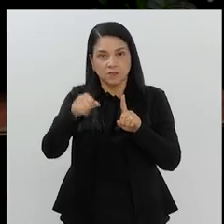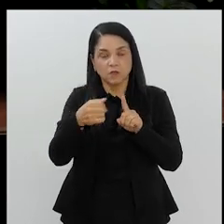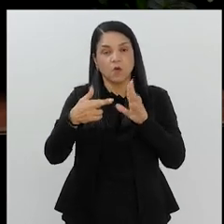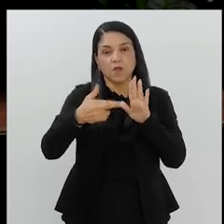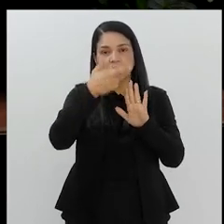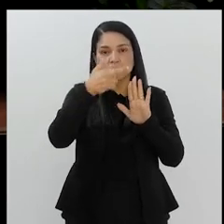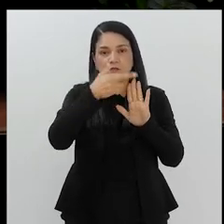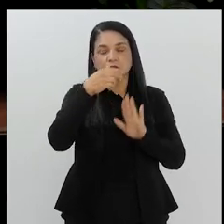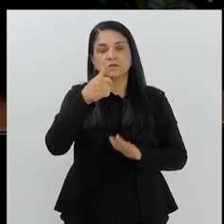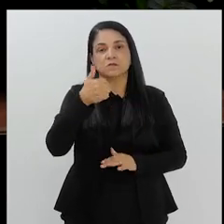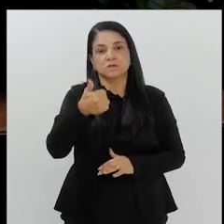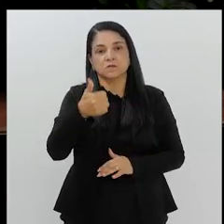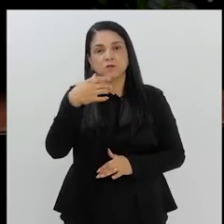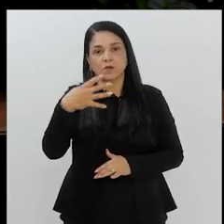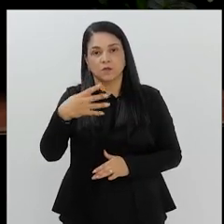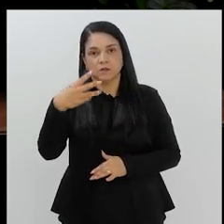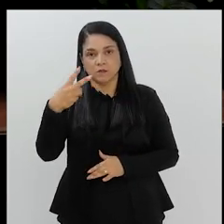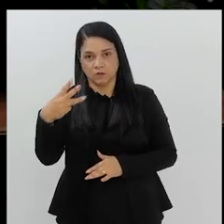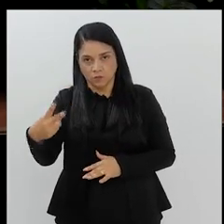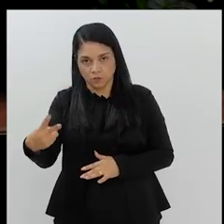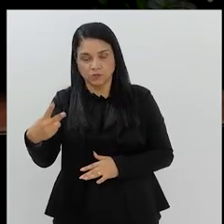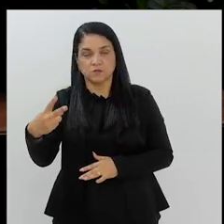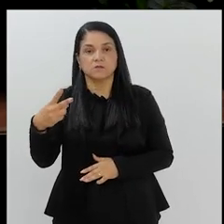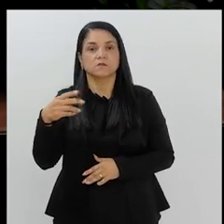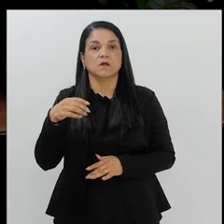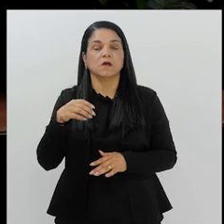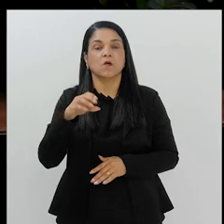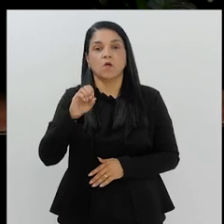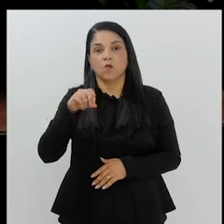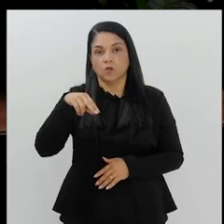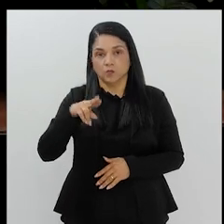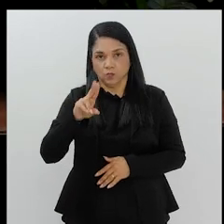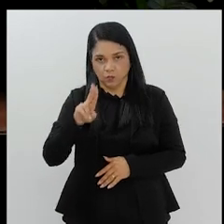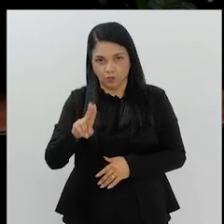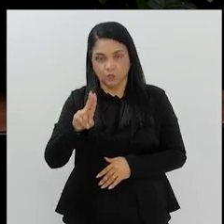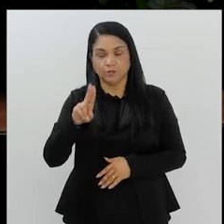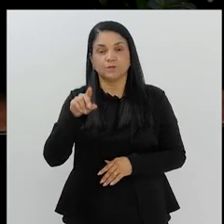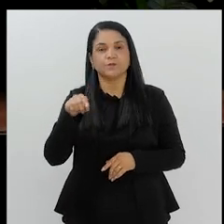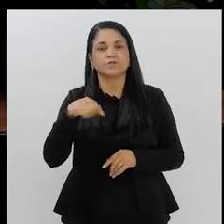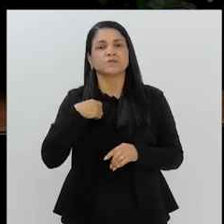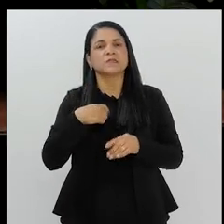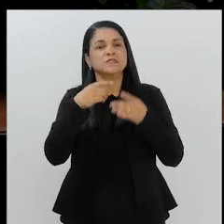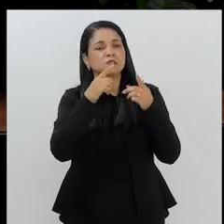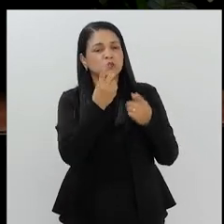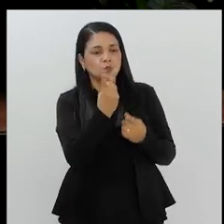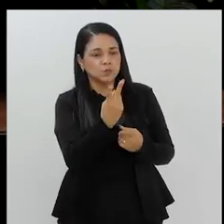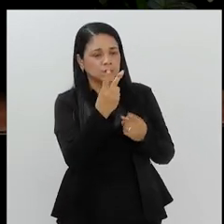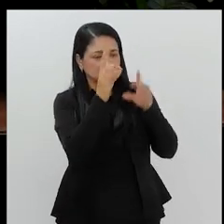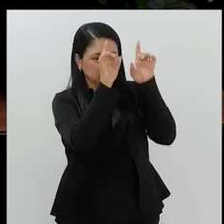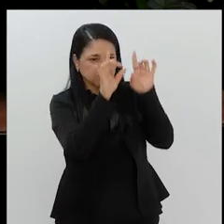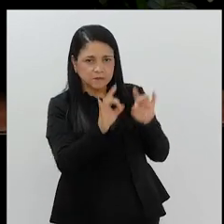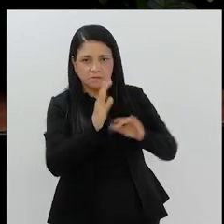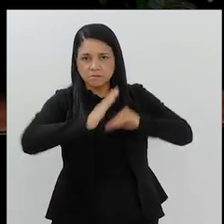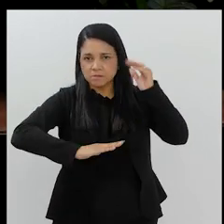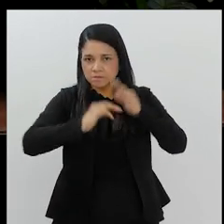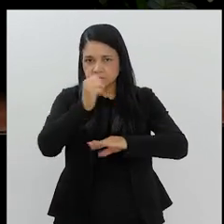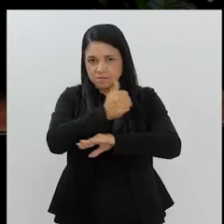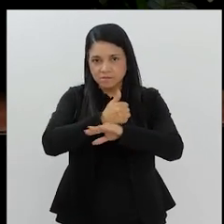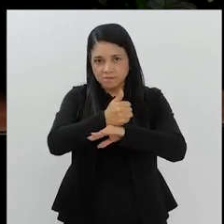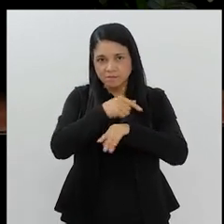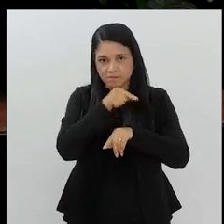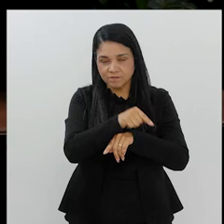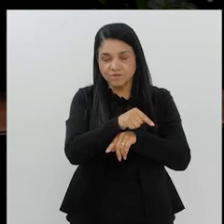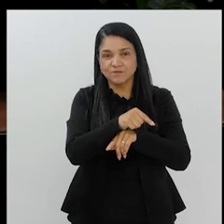74 1442 da ONU muito importante para todos nós E para isso a gente trouxe aqui duas especialistas no